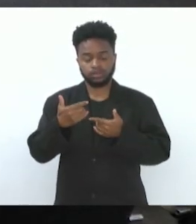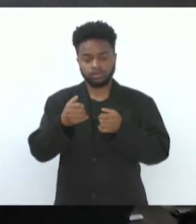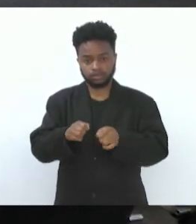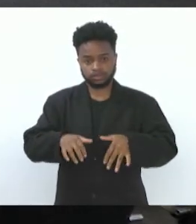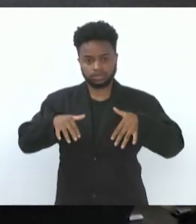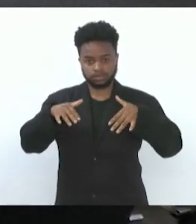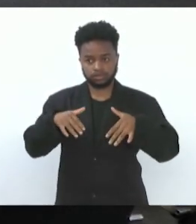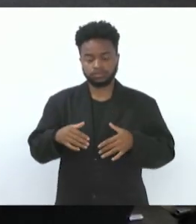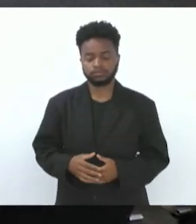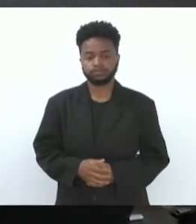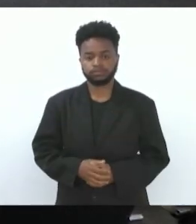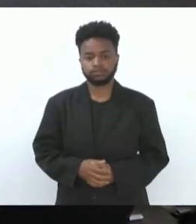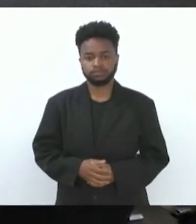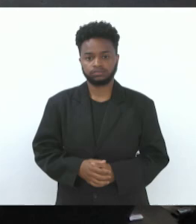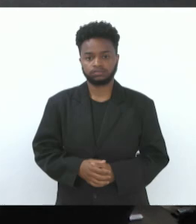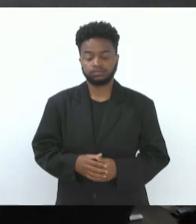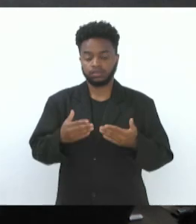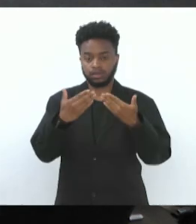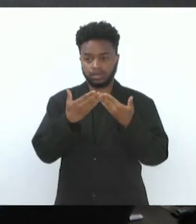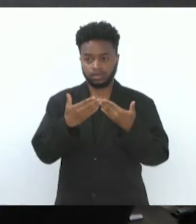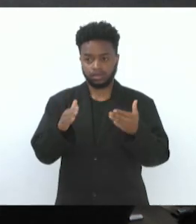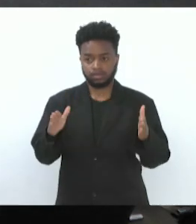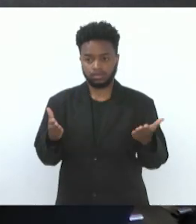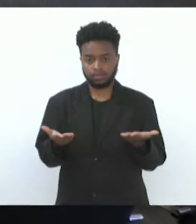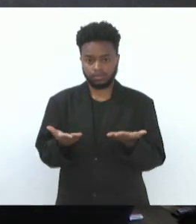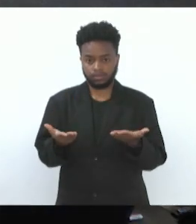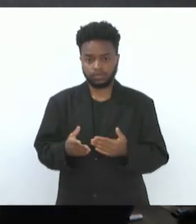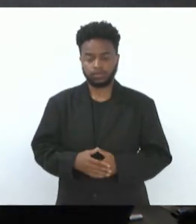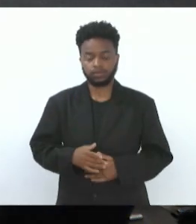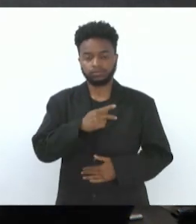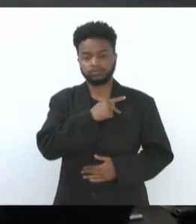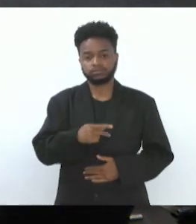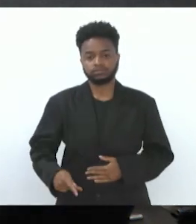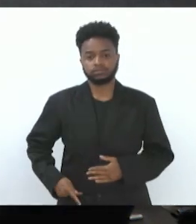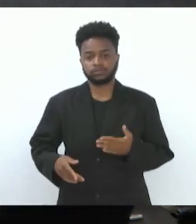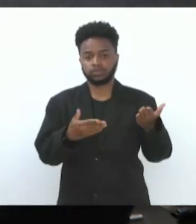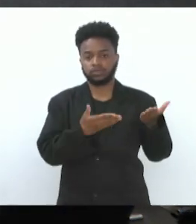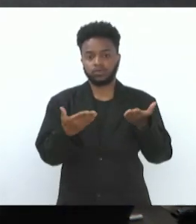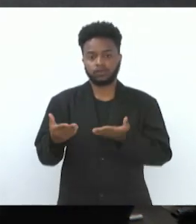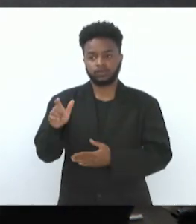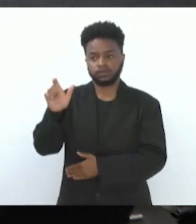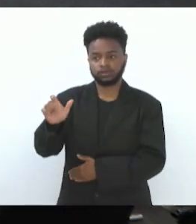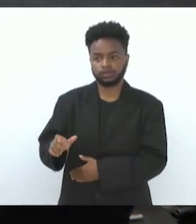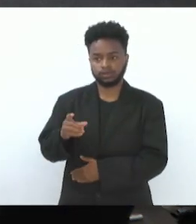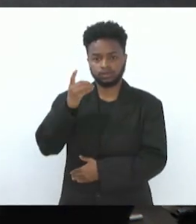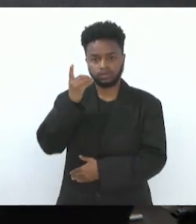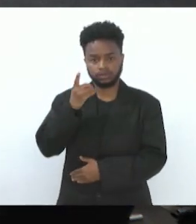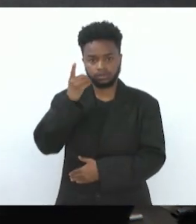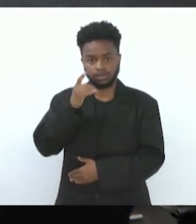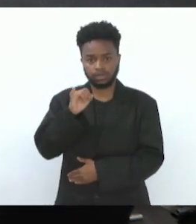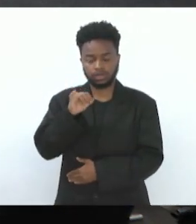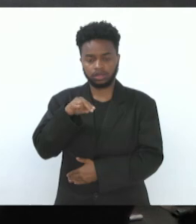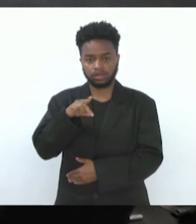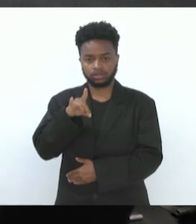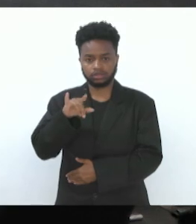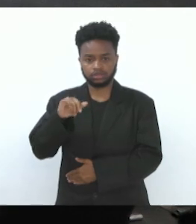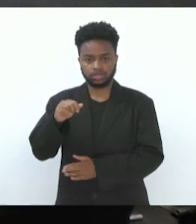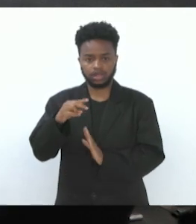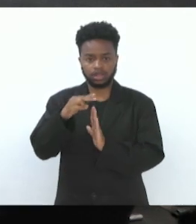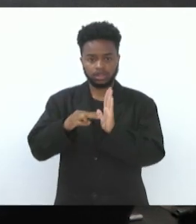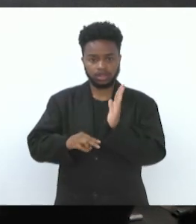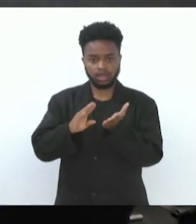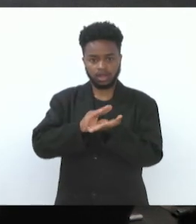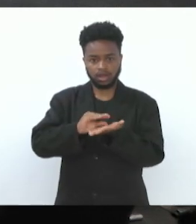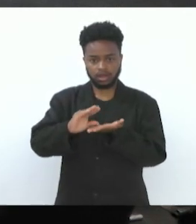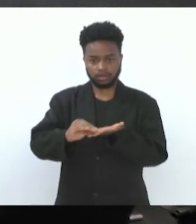Está aberta a sessão. A presidência convida a nobre deputada Índia Armelau para fazer a